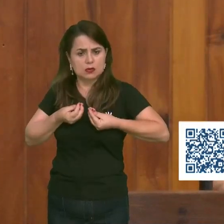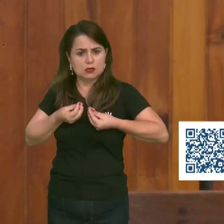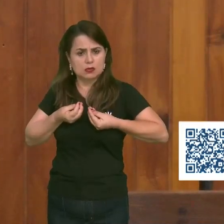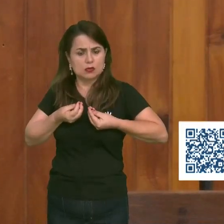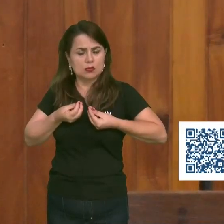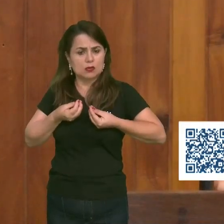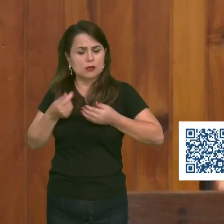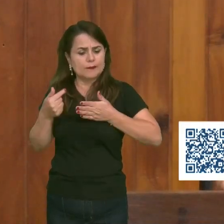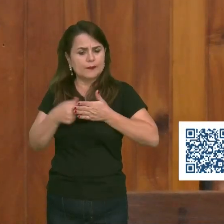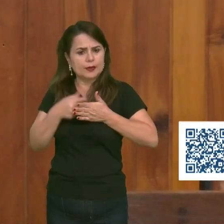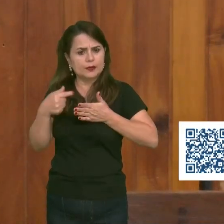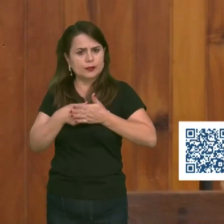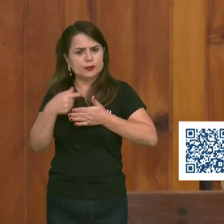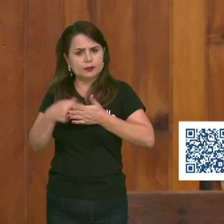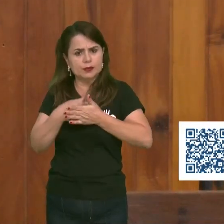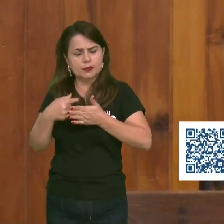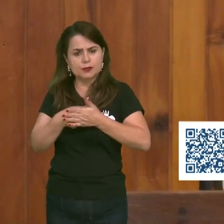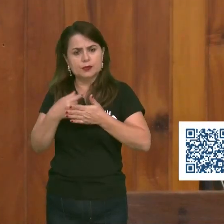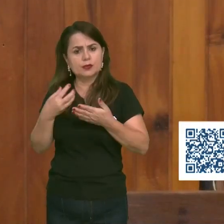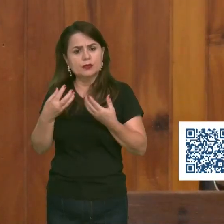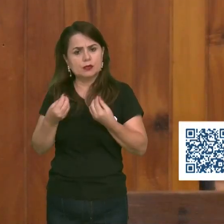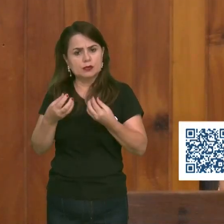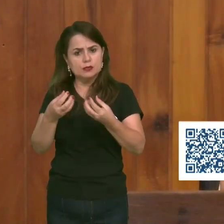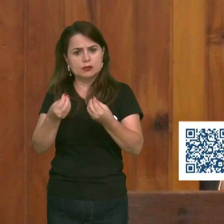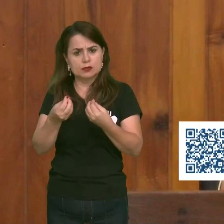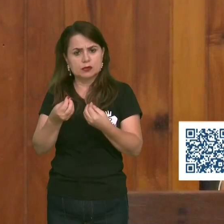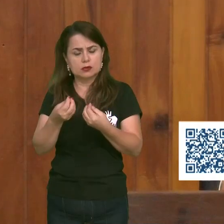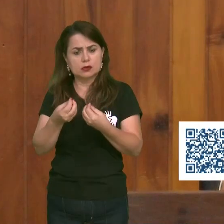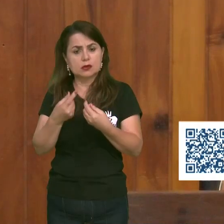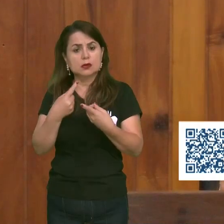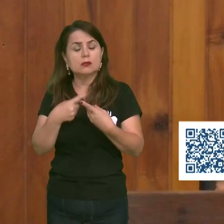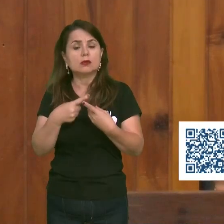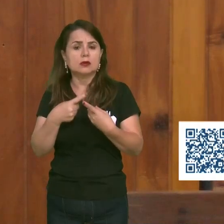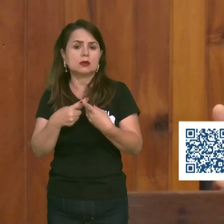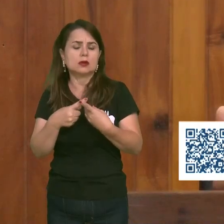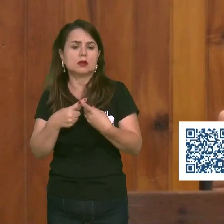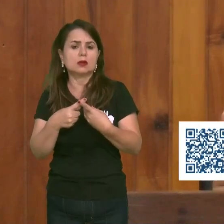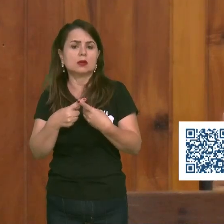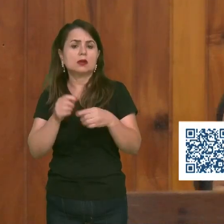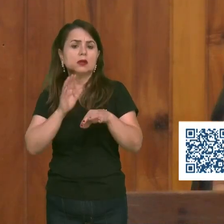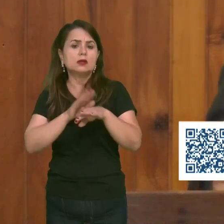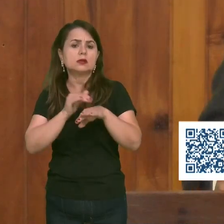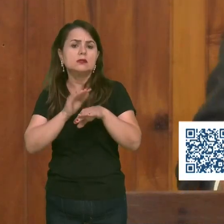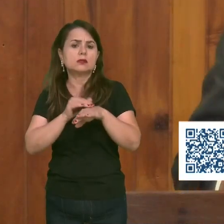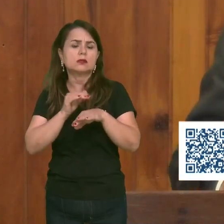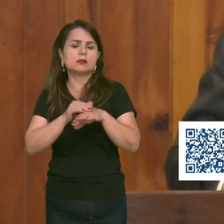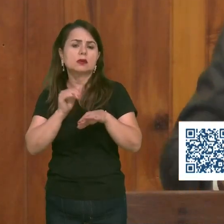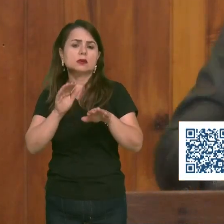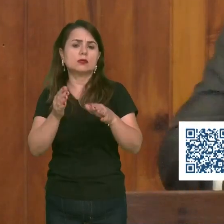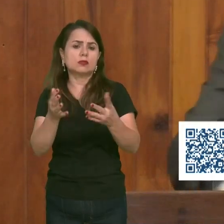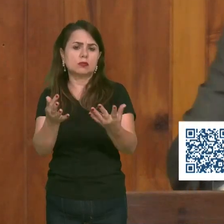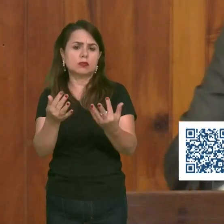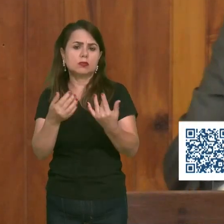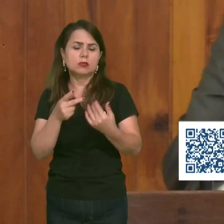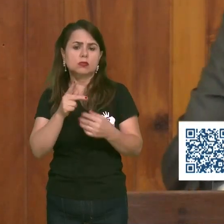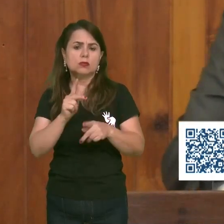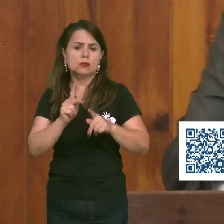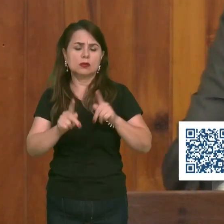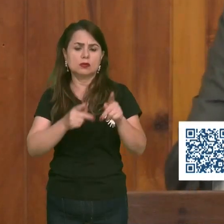questionamentos sobre esse chamamento público que teve sobre